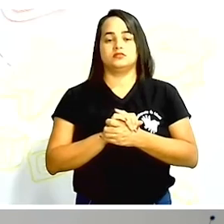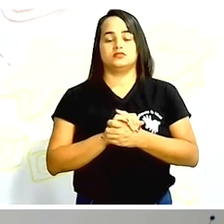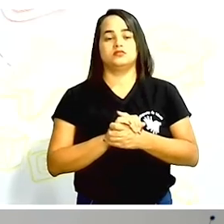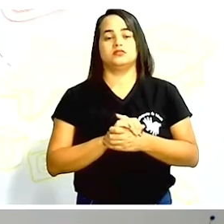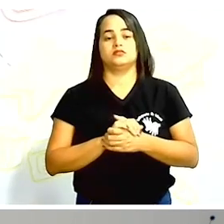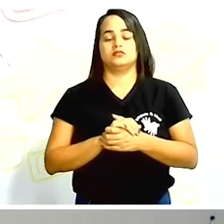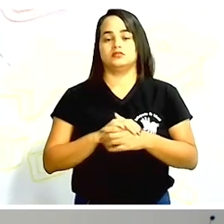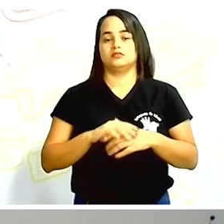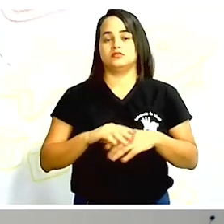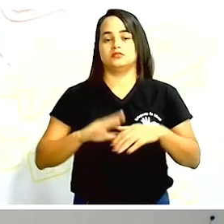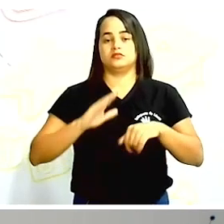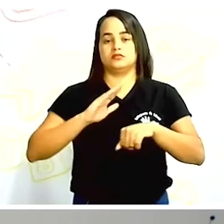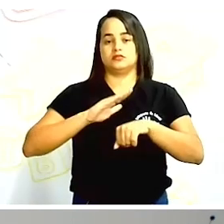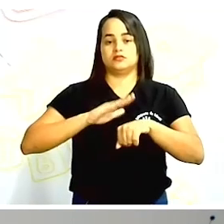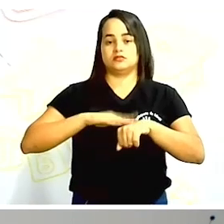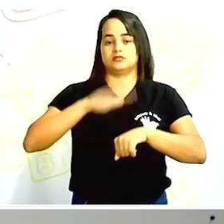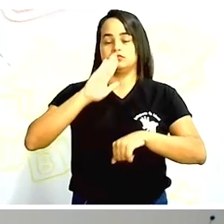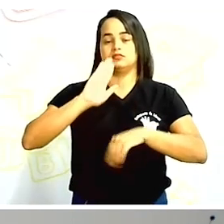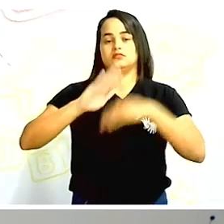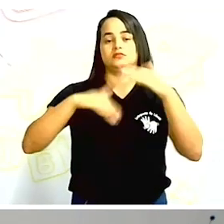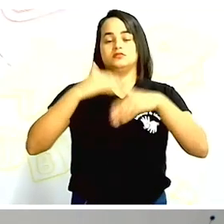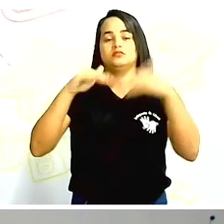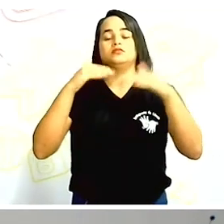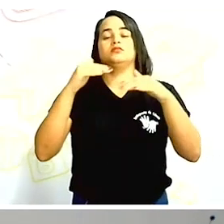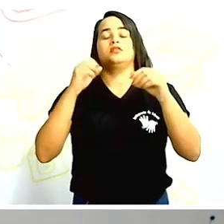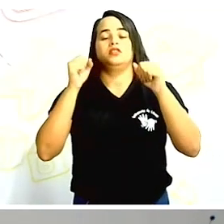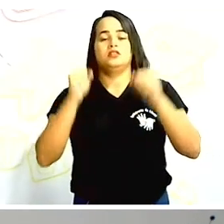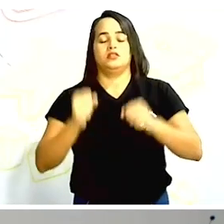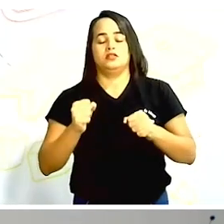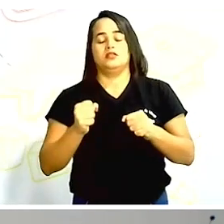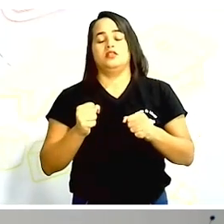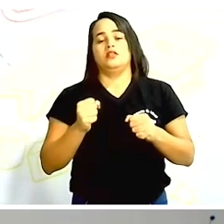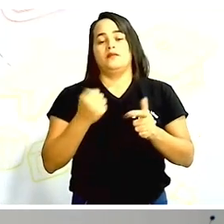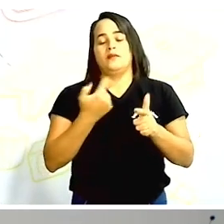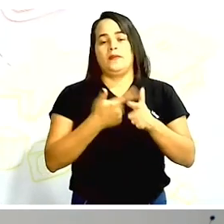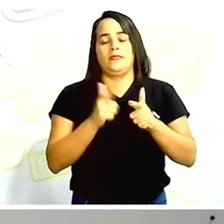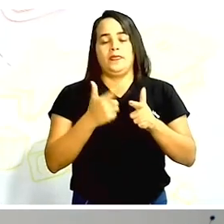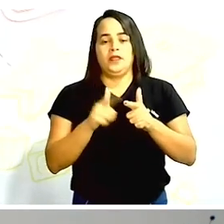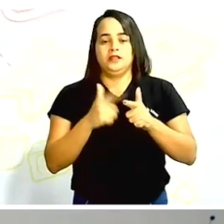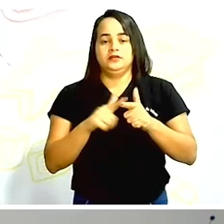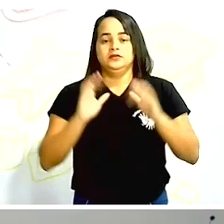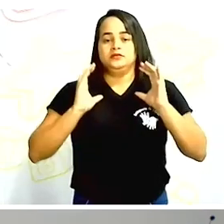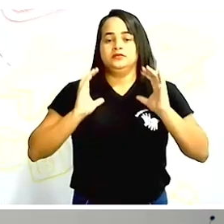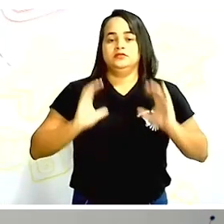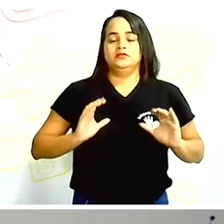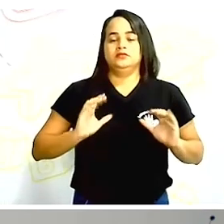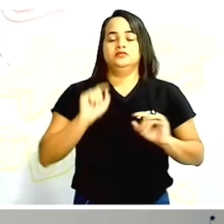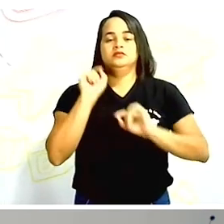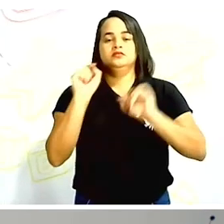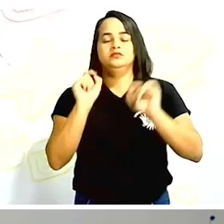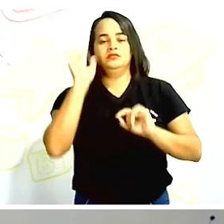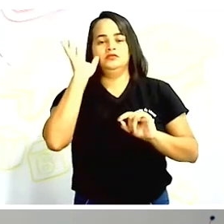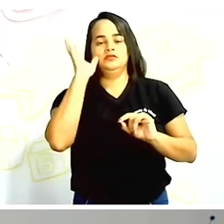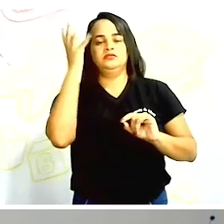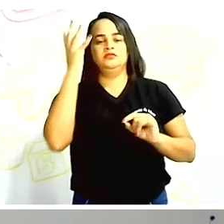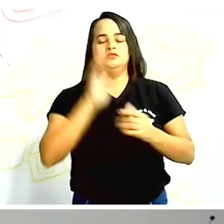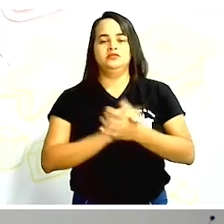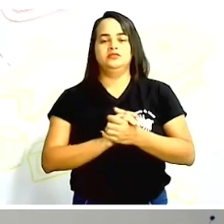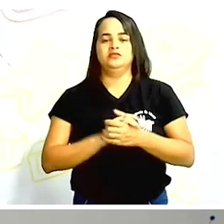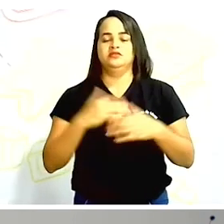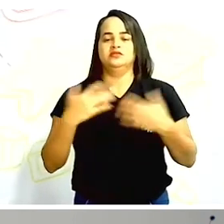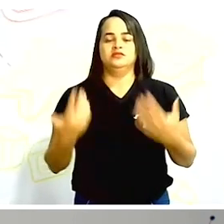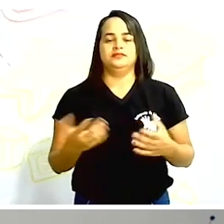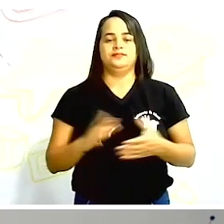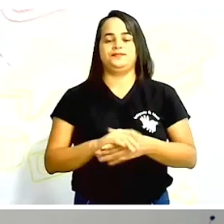uso desse hormônio com muita quantidade também pode afetar no organismo. Então, ó, qual é o que vai fazer esse excesso? O que é que vai